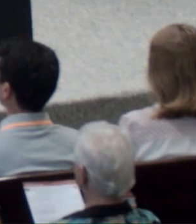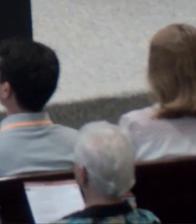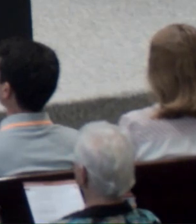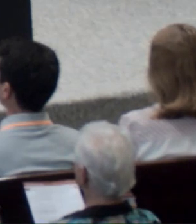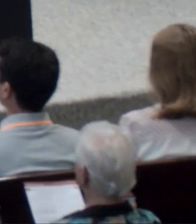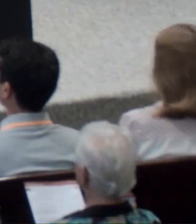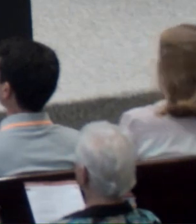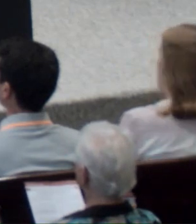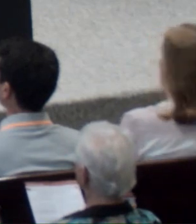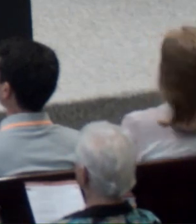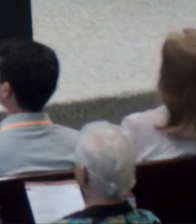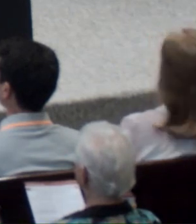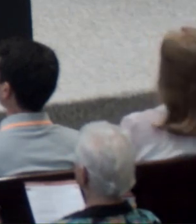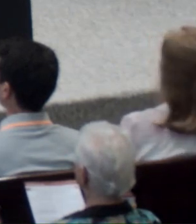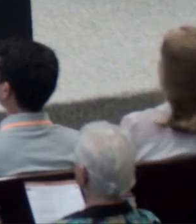Você